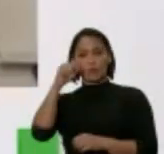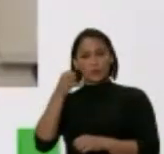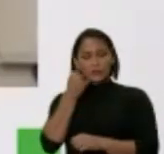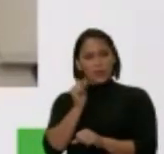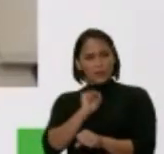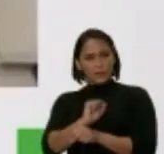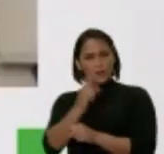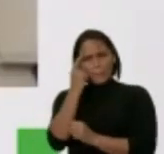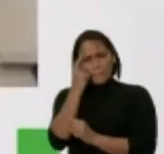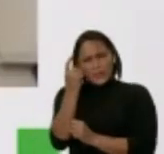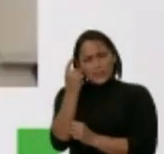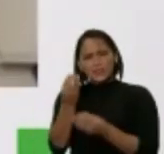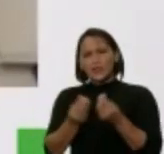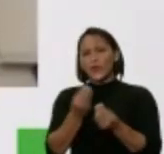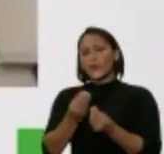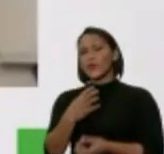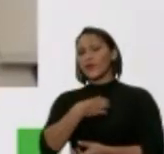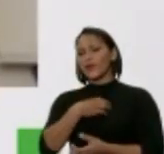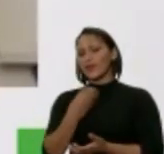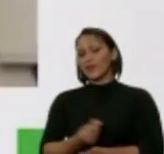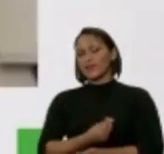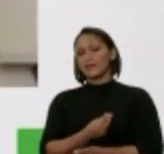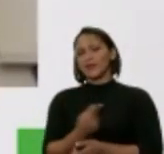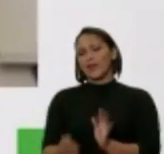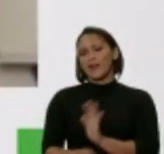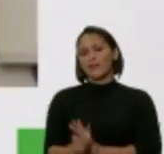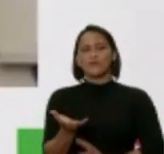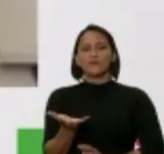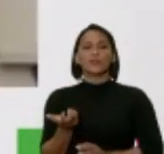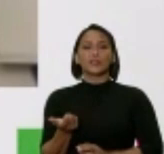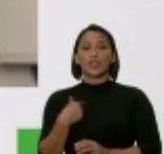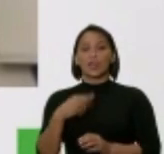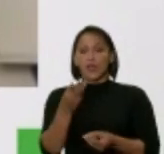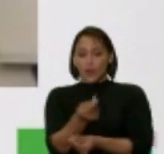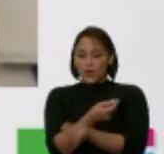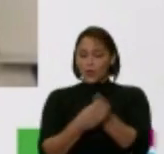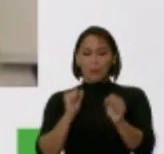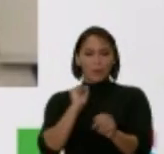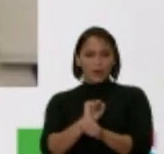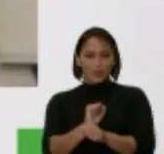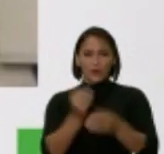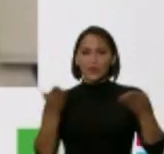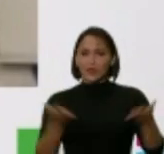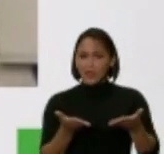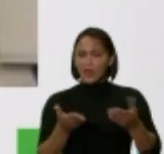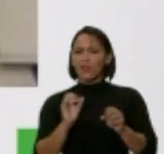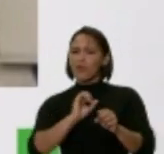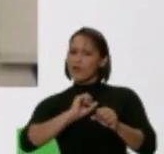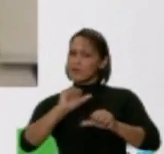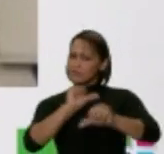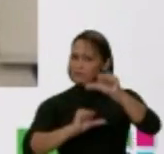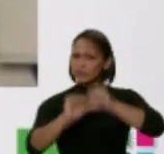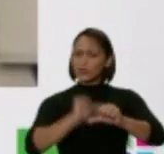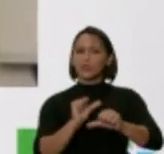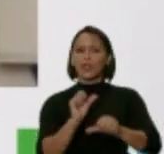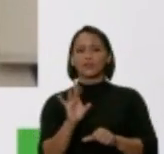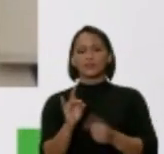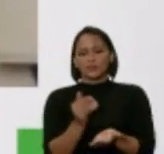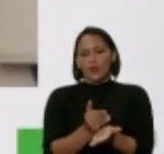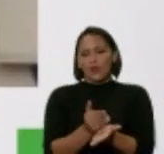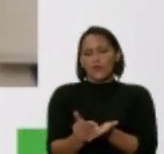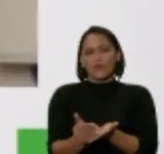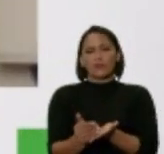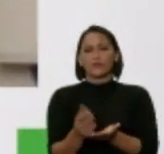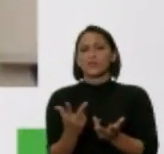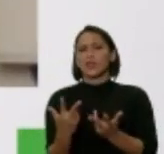coisas diferentes, porque o motor econômico parou e agora é tempo de mudar, não só começar o motor da